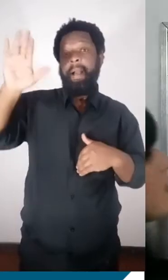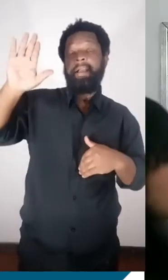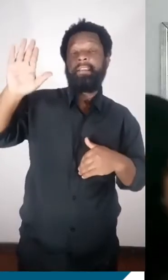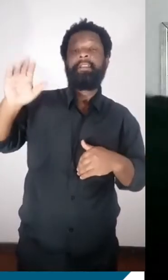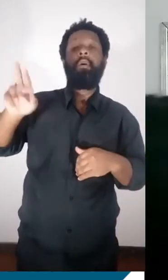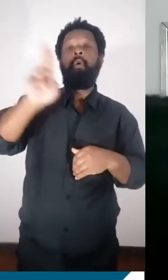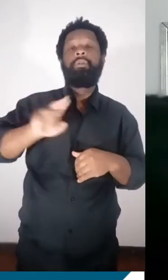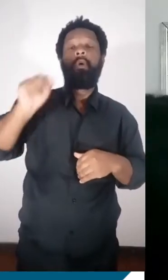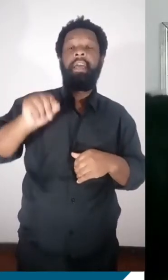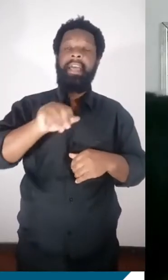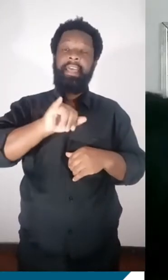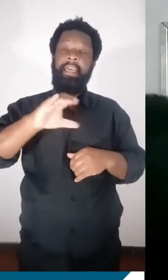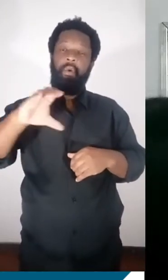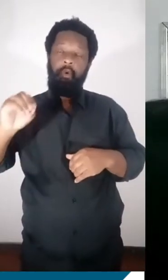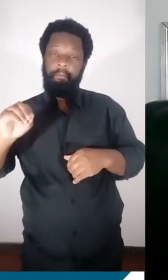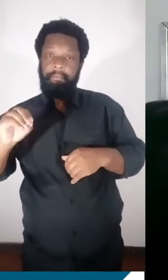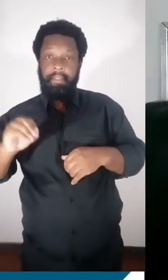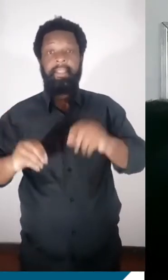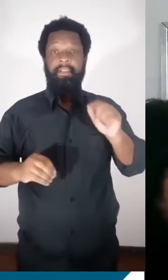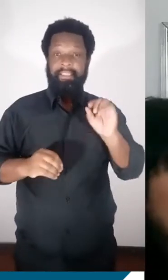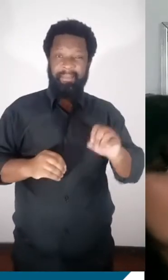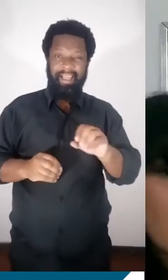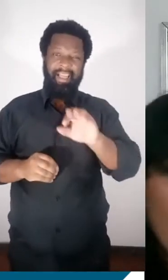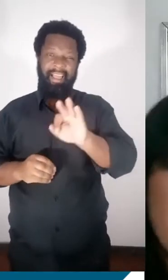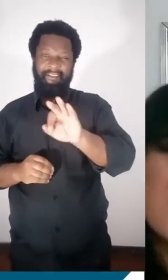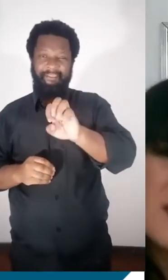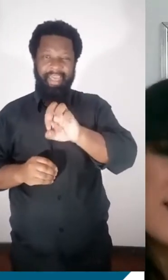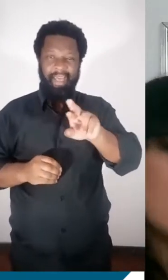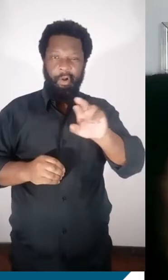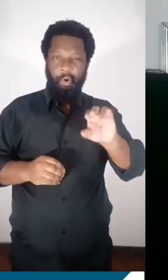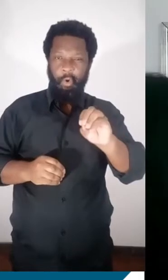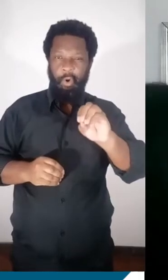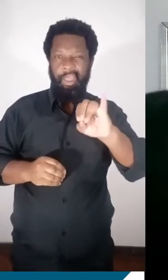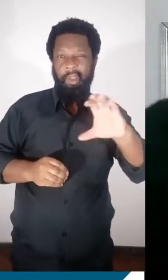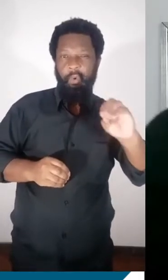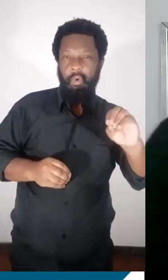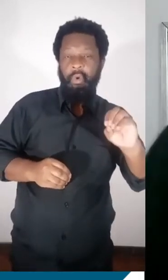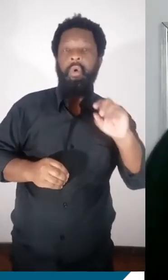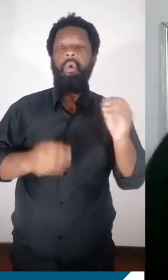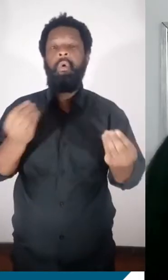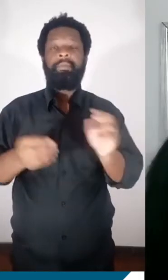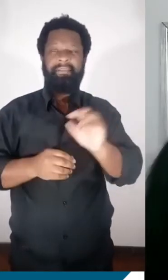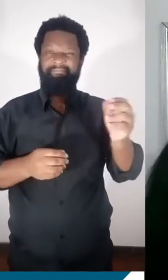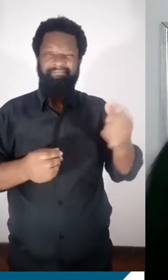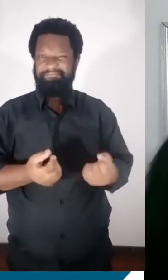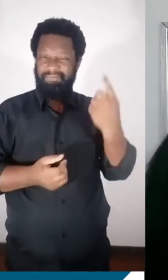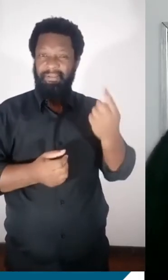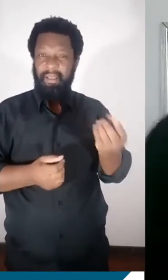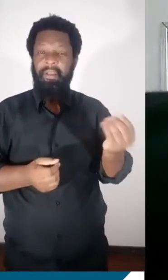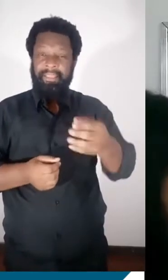eu vou utilizar aqui, ó, ico. Então, se eu colocar ferro, ico, fica esquisito. Então, eu coloco